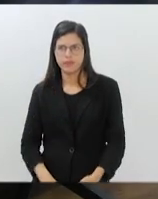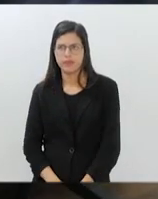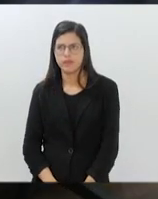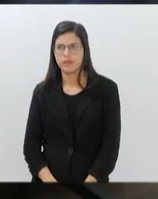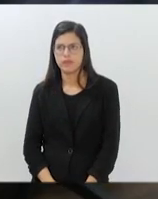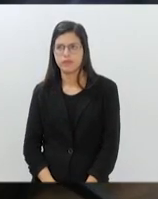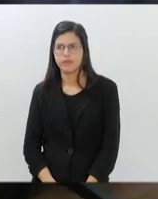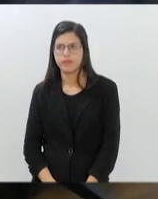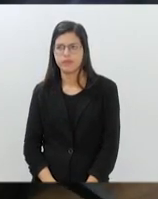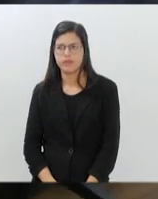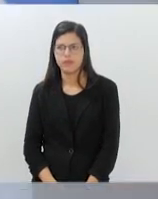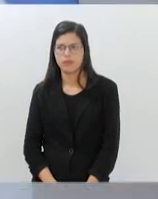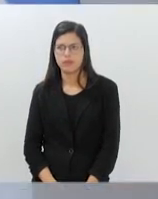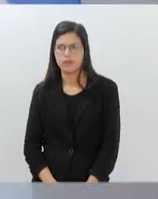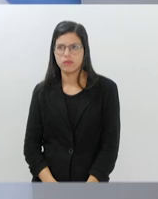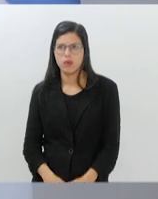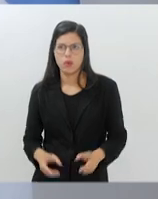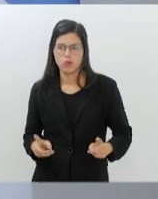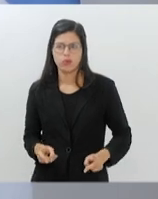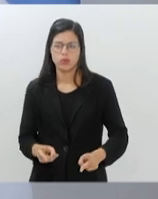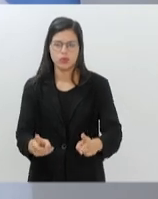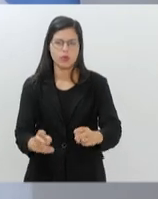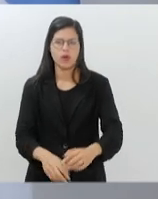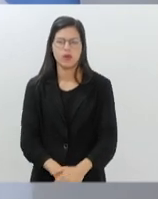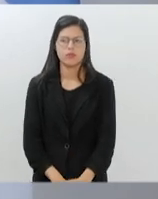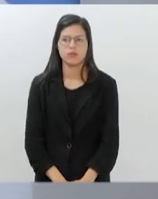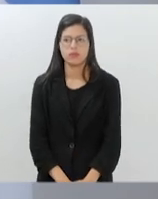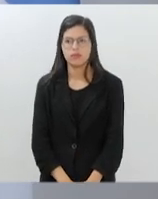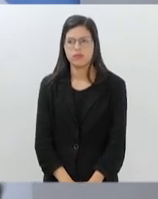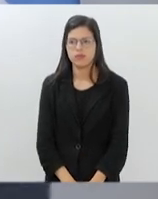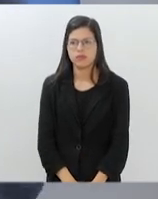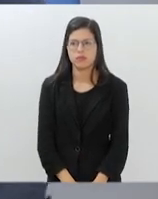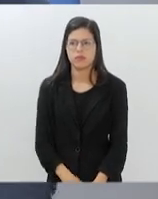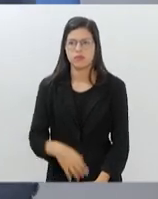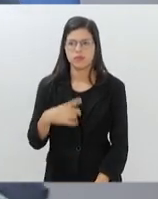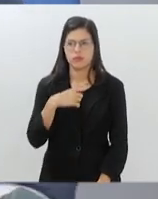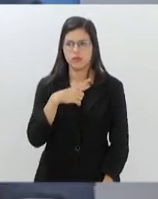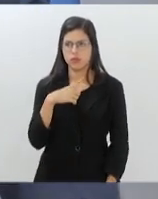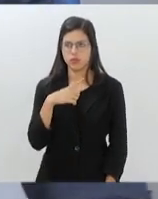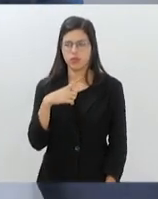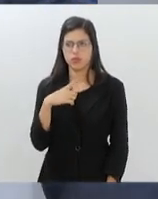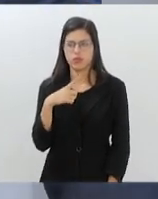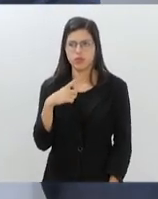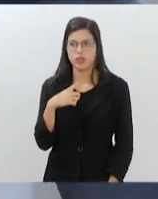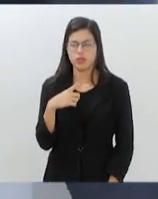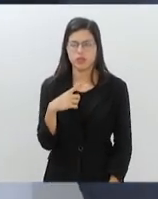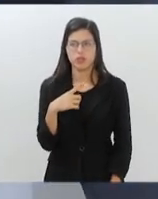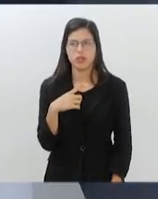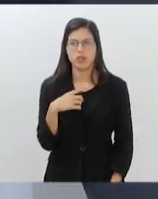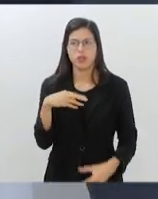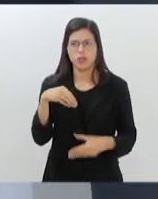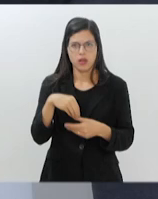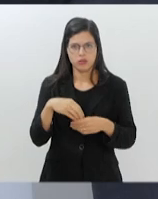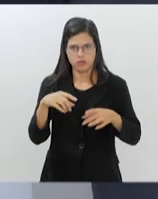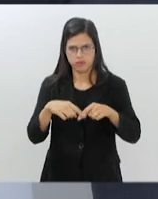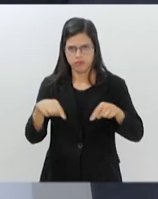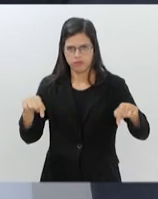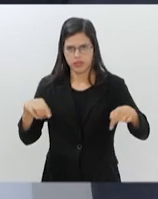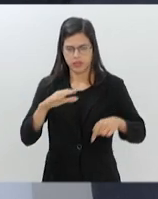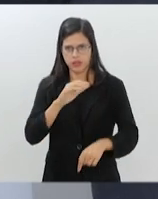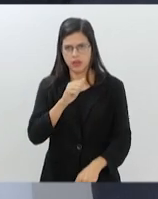aqui bem vamos adiante havia no interior desse camarote